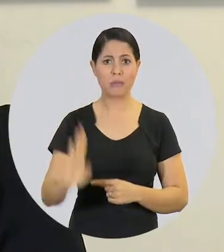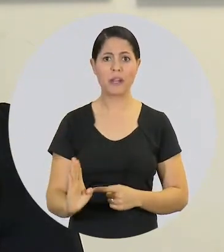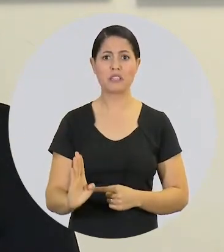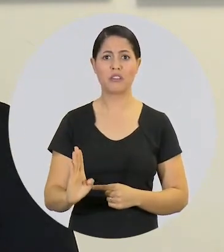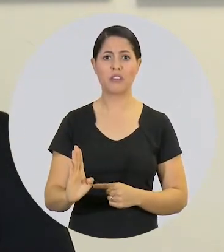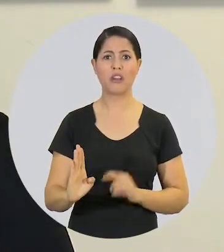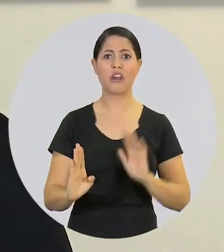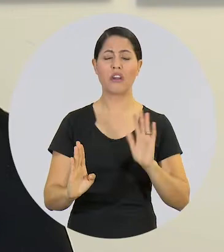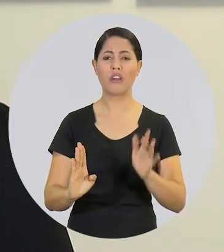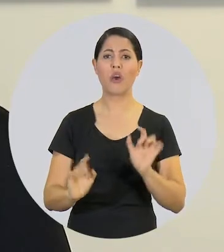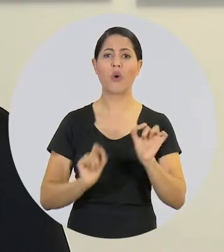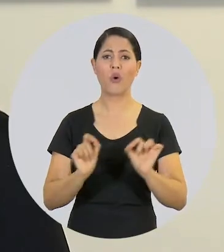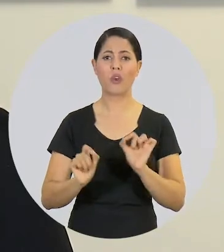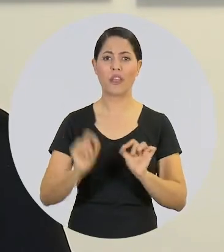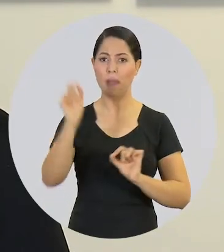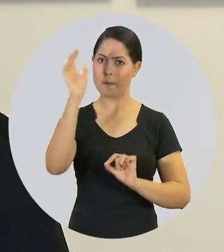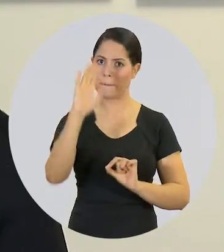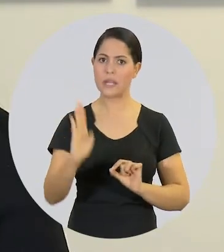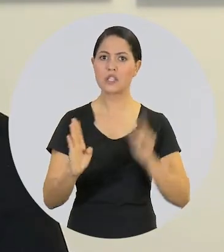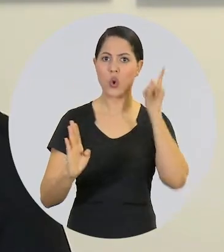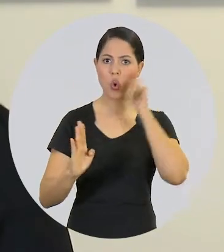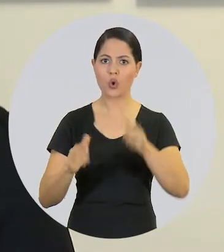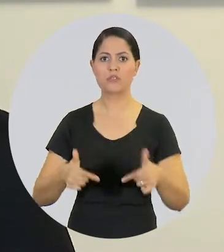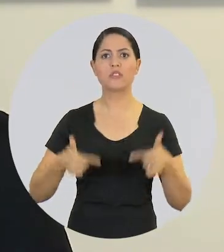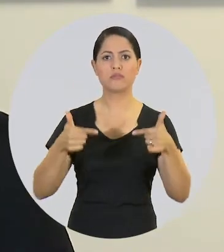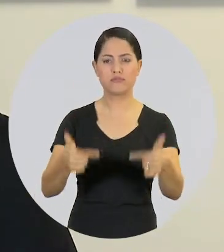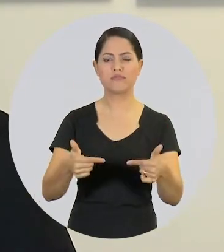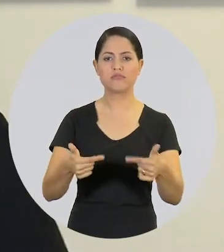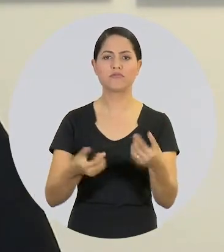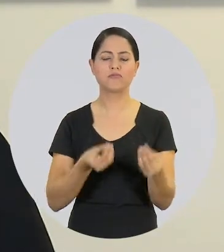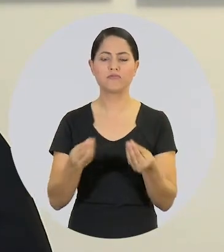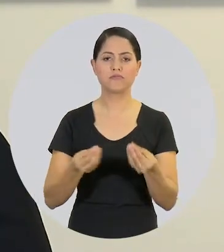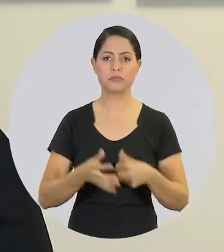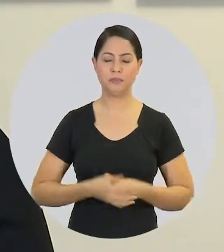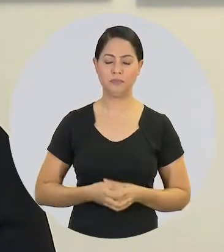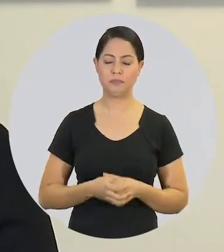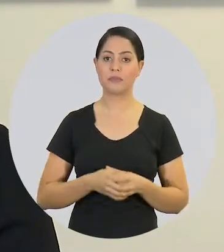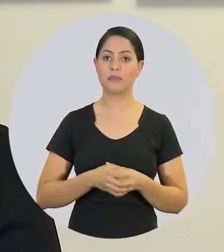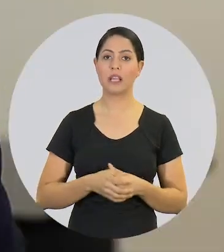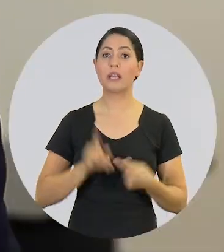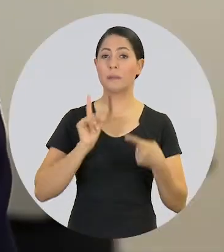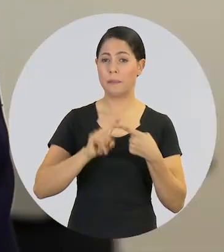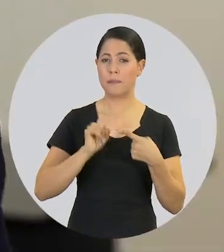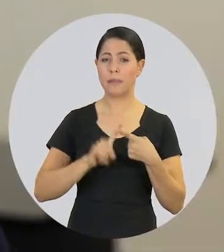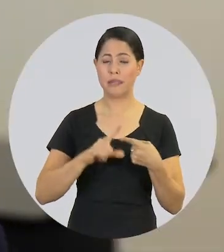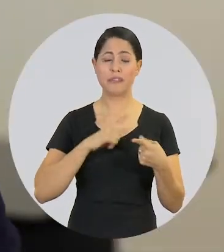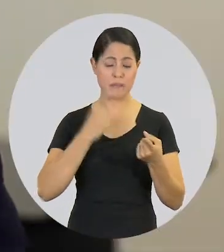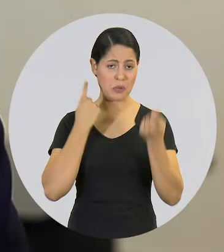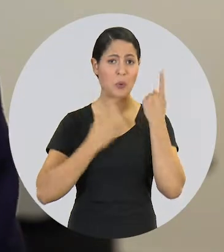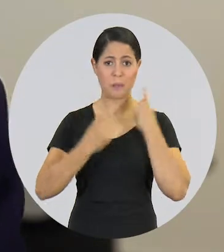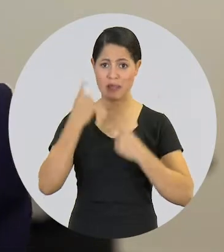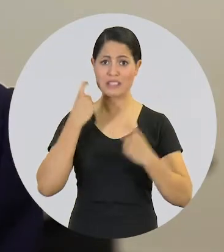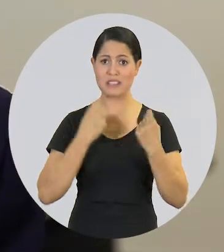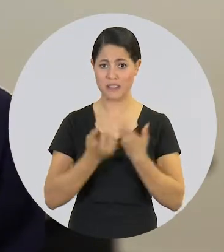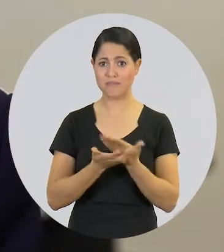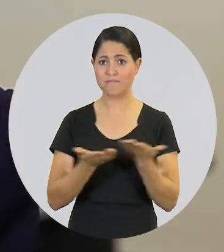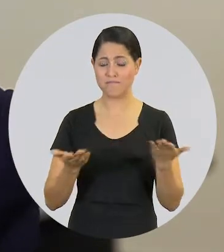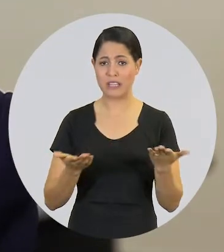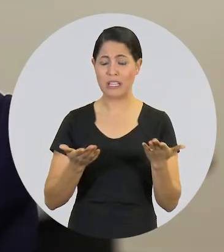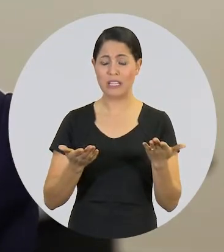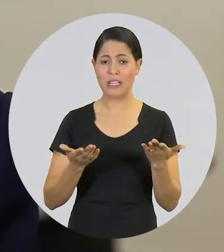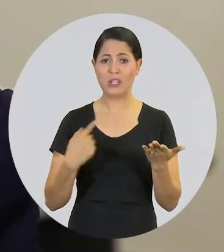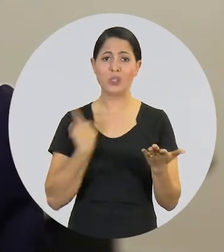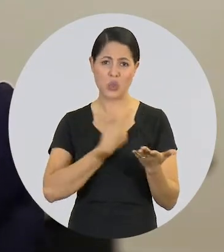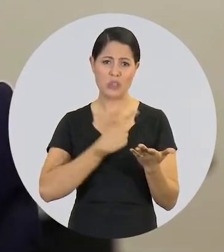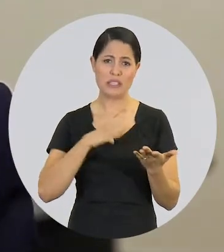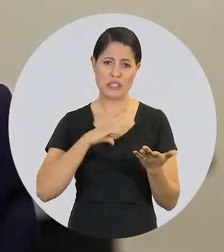história do país que contribuíram para que o Brasil esteja nesta posição? Bom, primeiro, preocupa muito, né, a